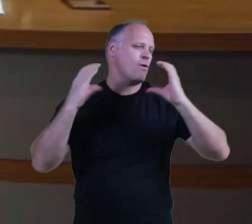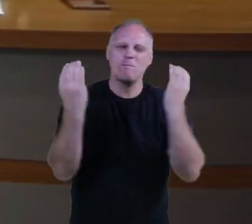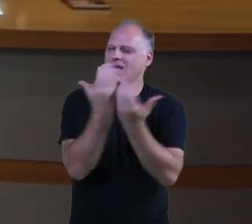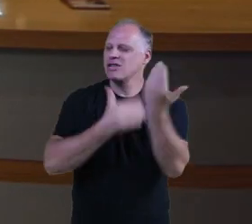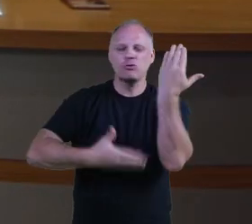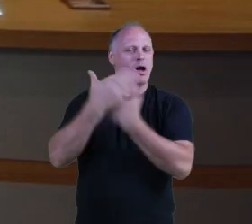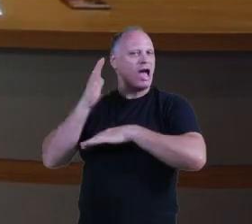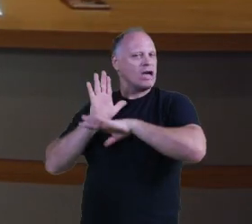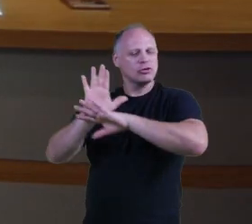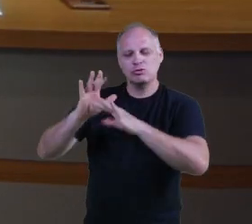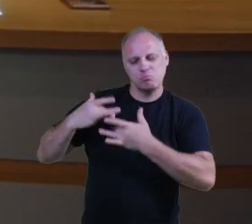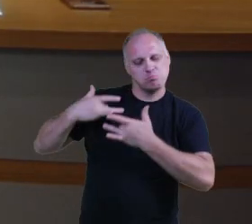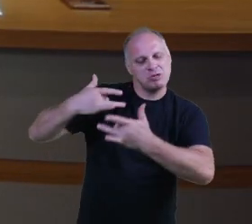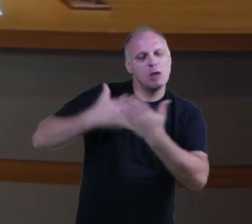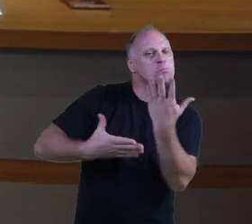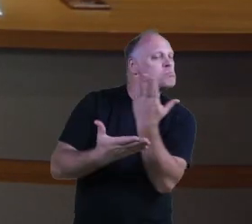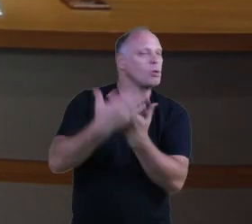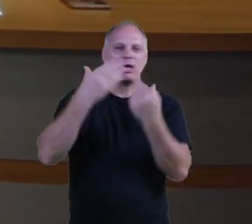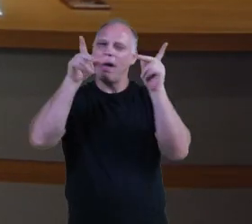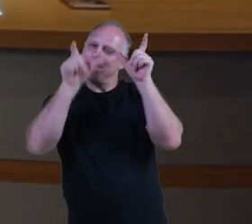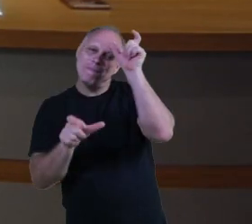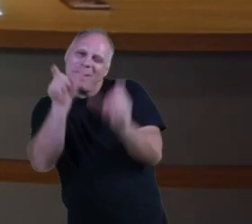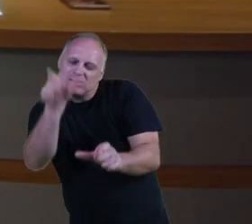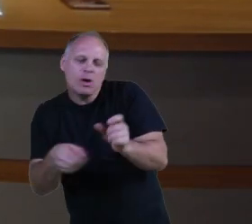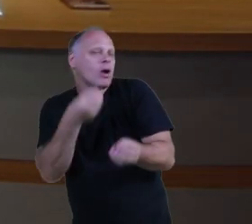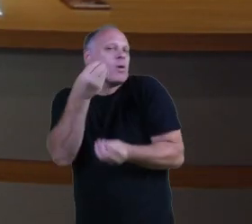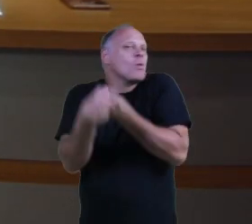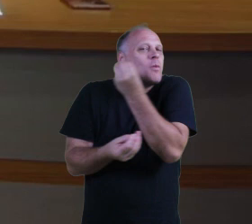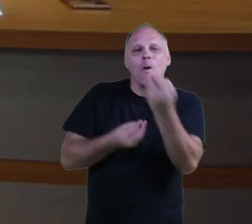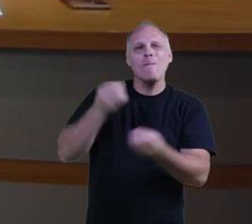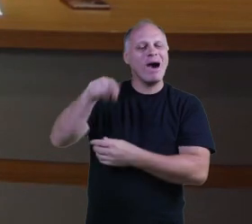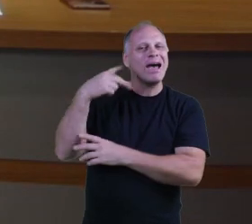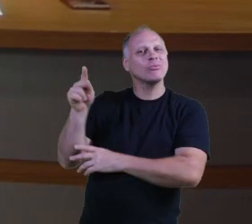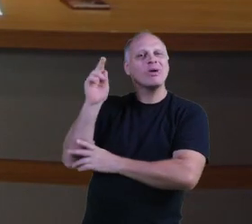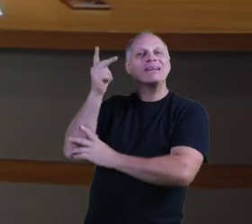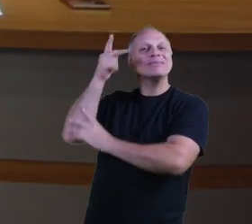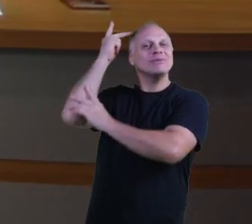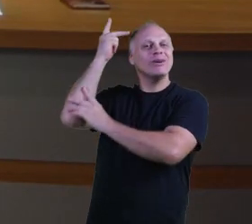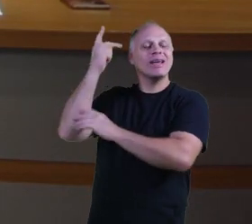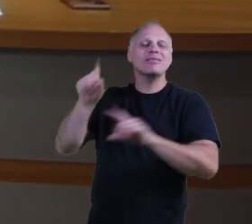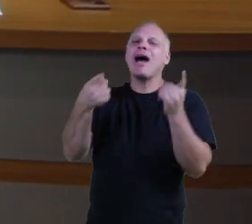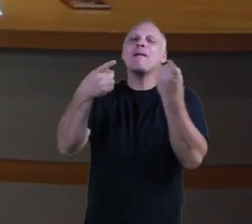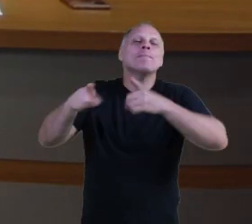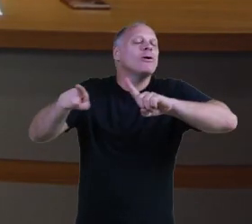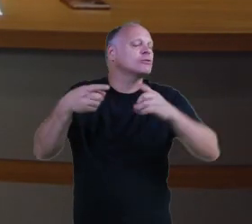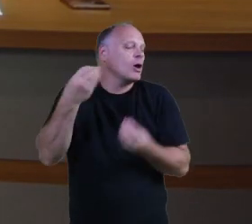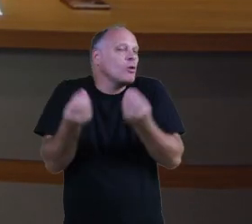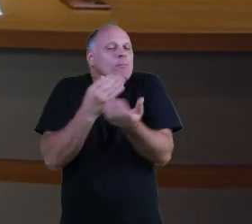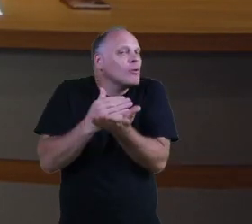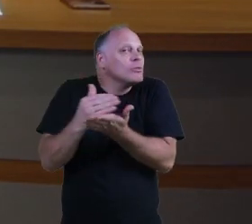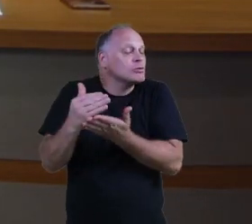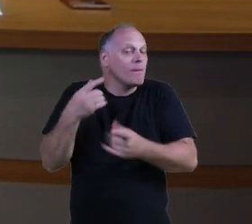pela comunidade, que ajuda de forma solidária muitas pessoas, como é que foi a tua história com